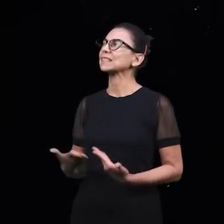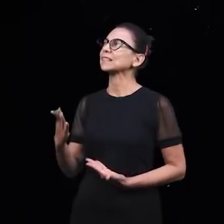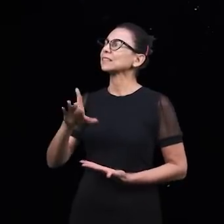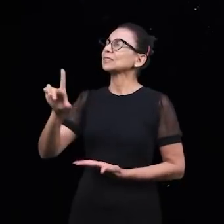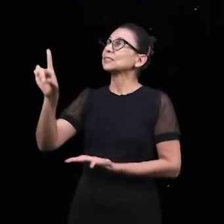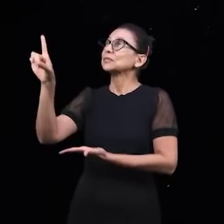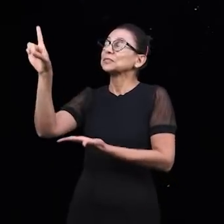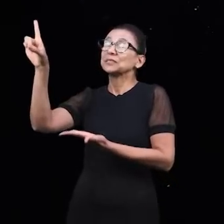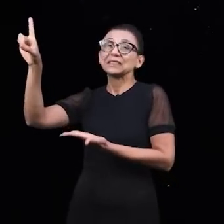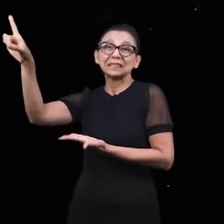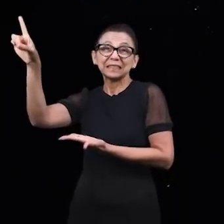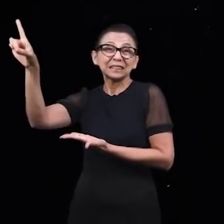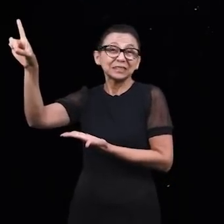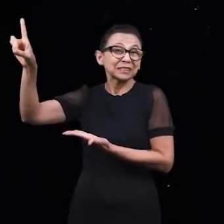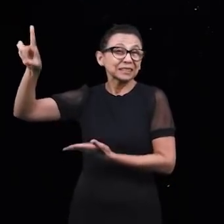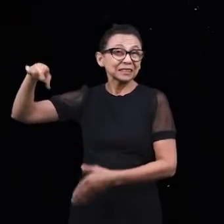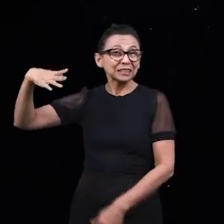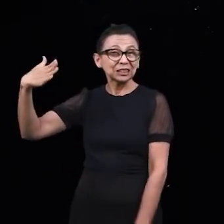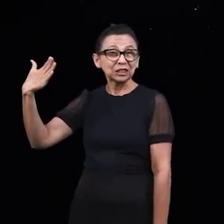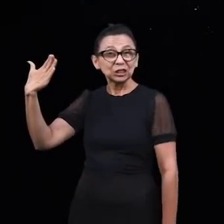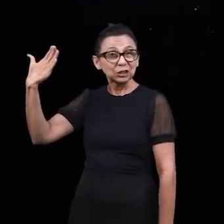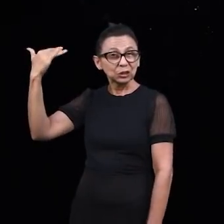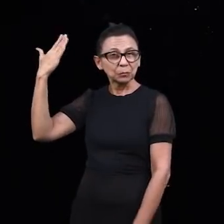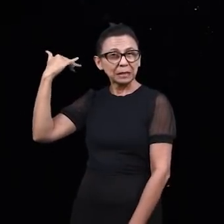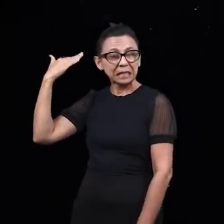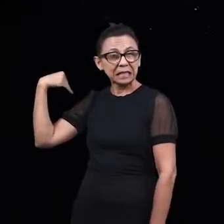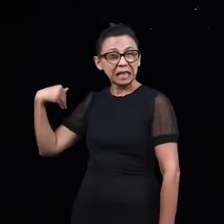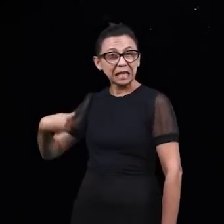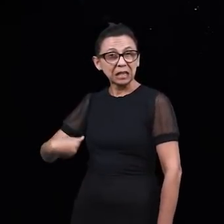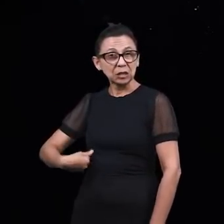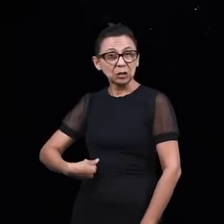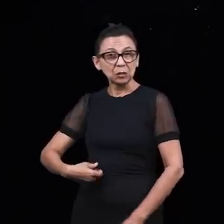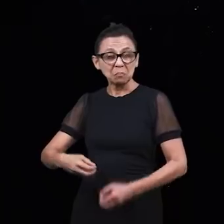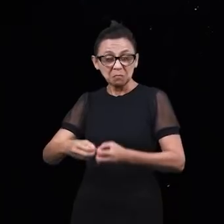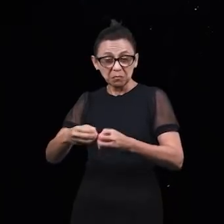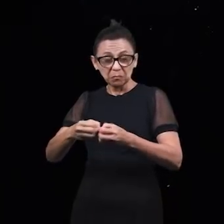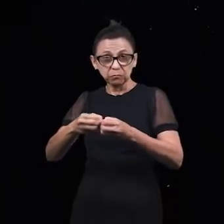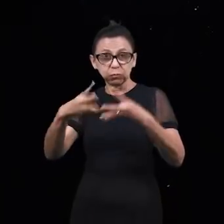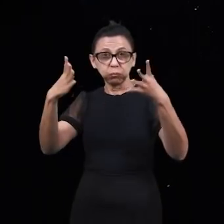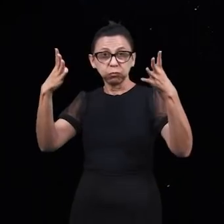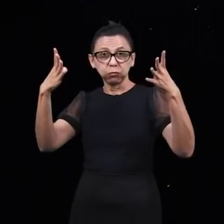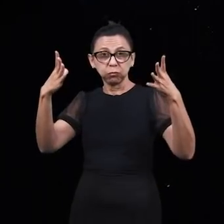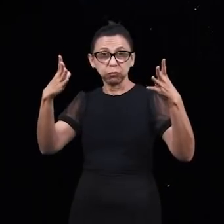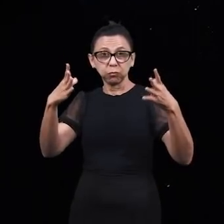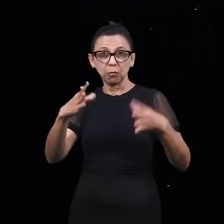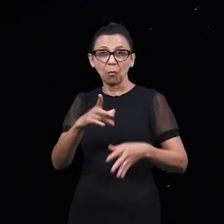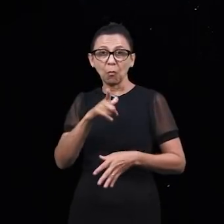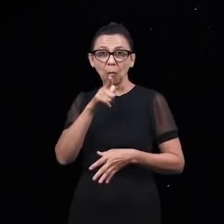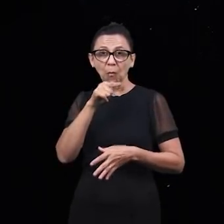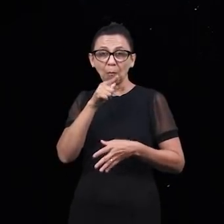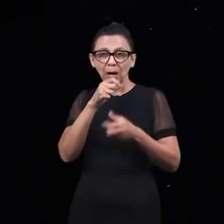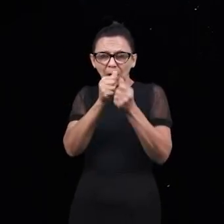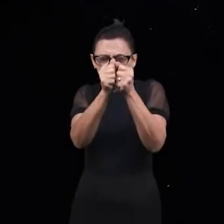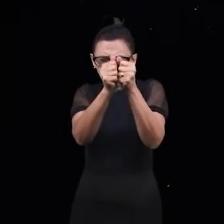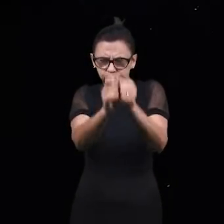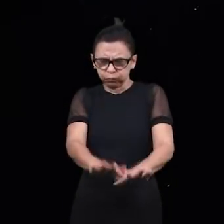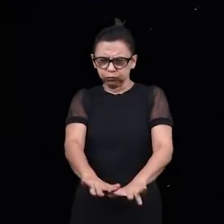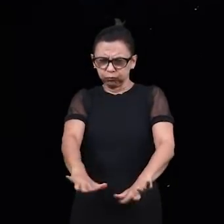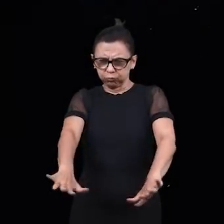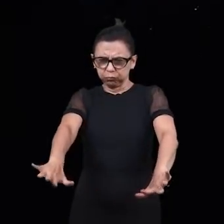Eu sirvo um Deus que abriu o mar vermelho.